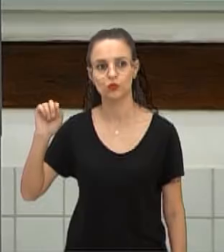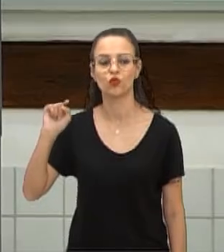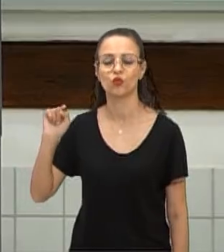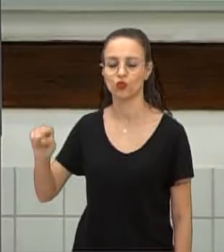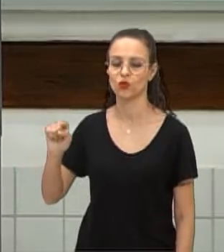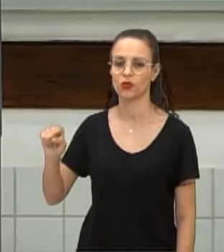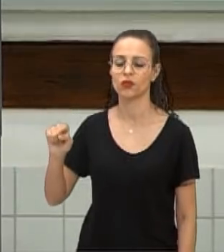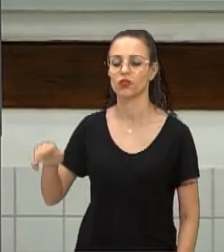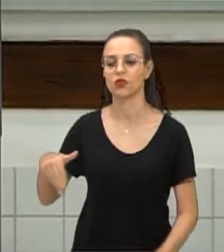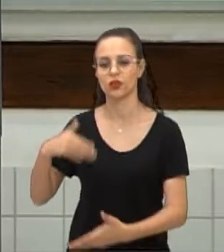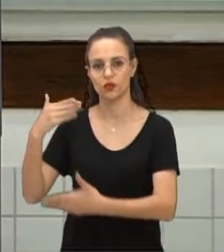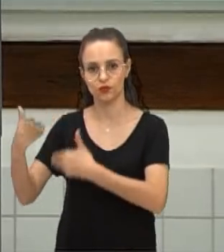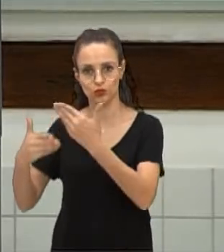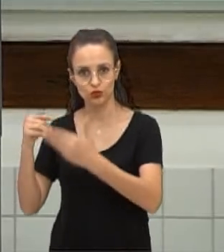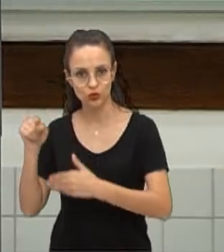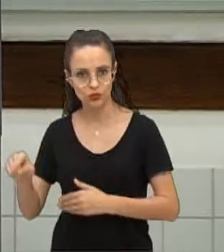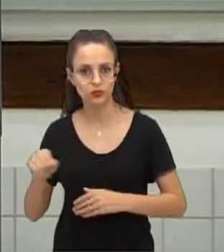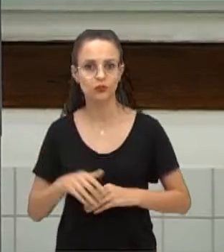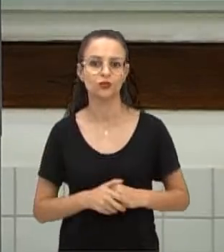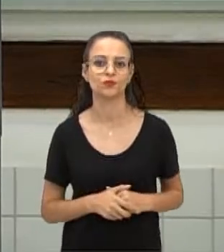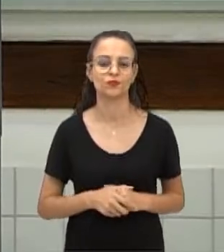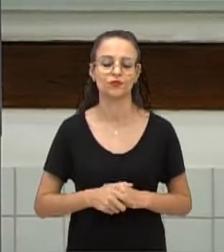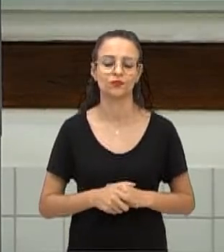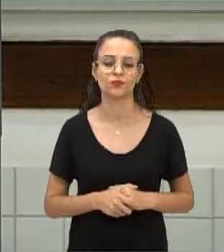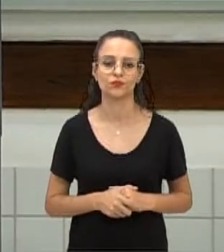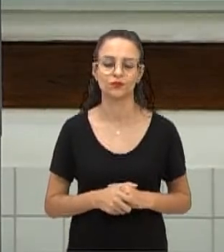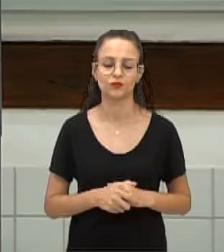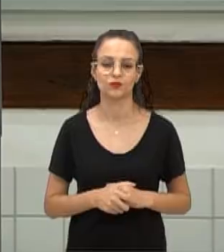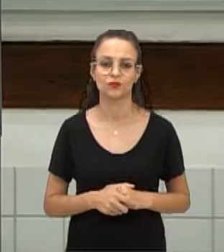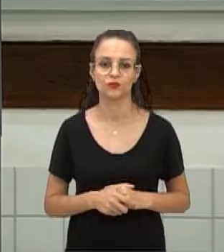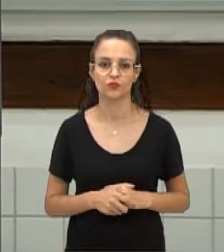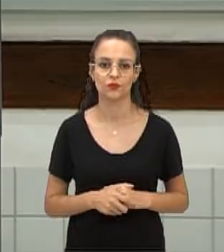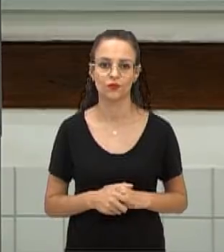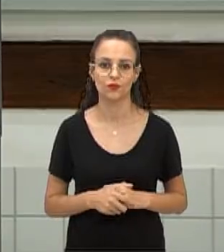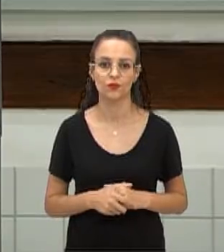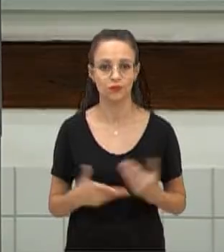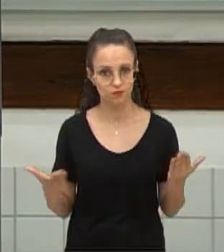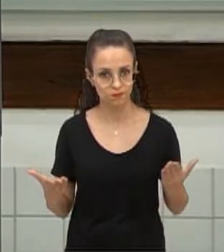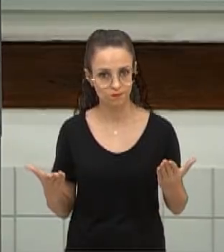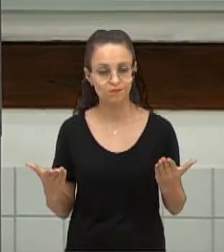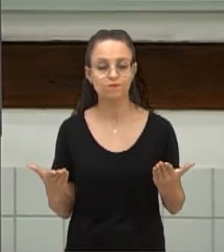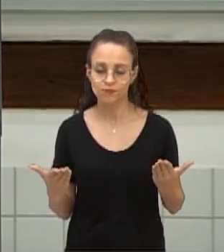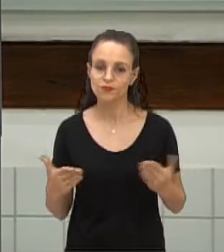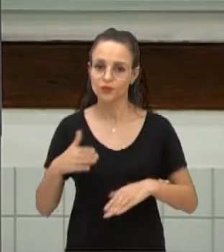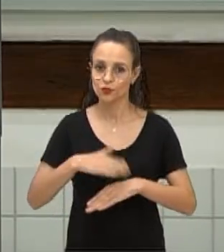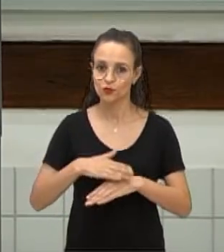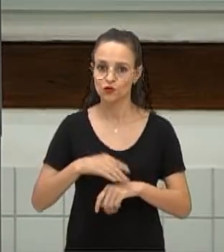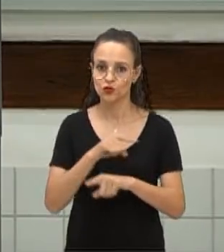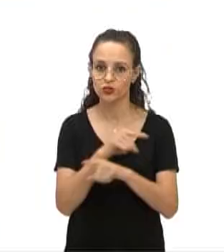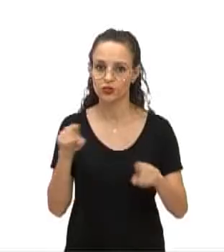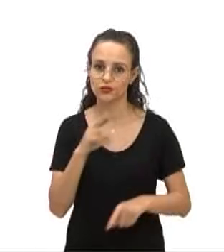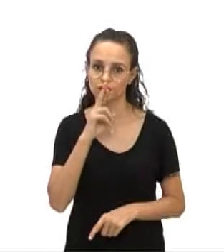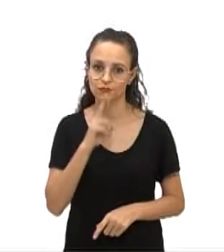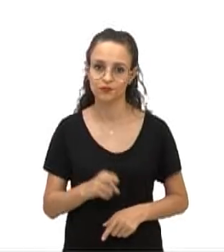pelo Lamarck e evolucionismo pelo Charles Darwin? Bom, gente, agora é com vocês.